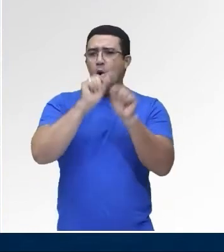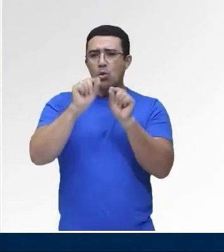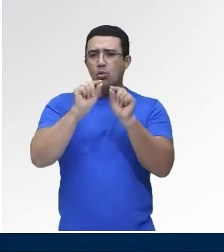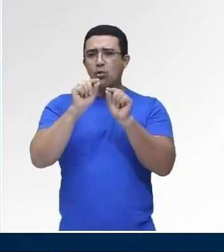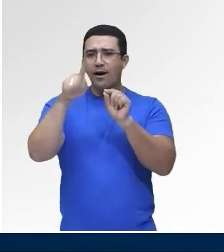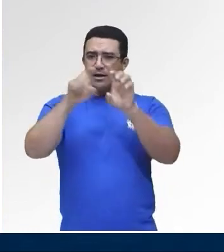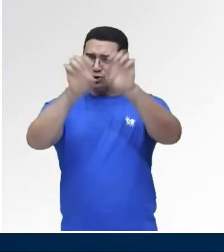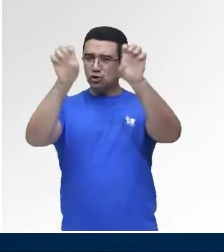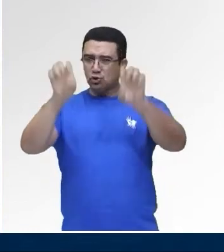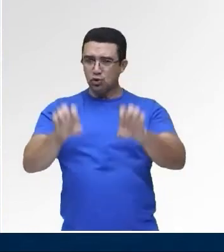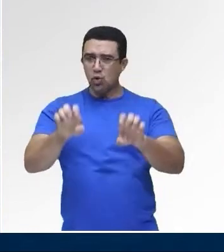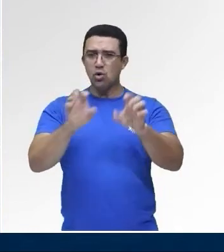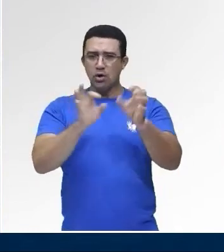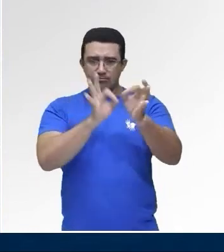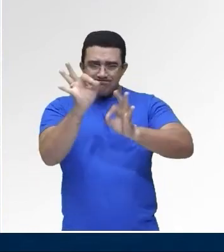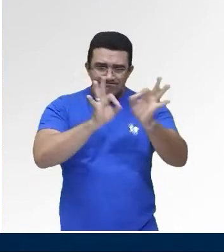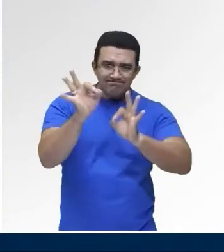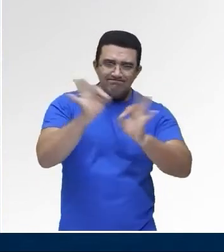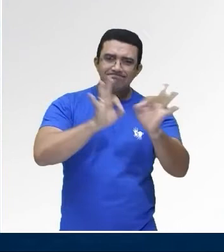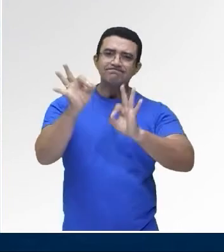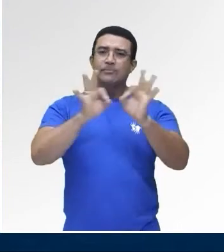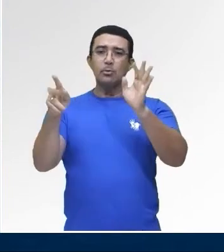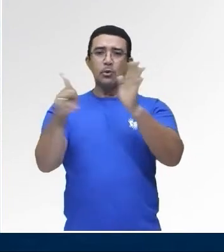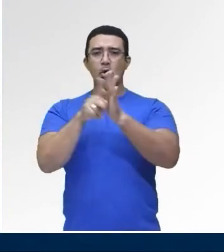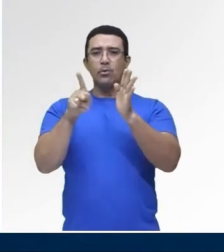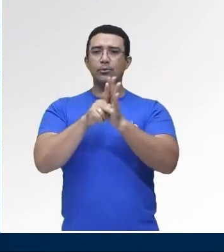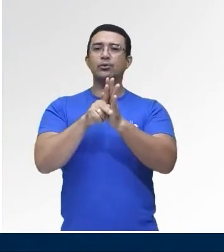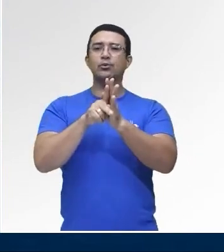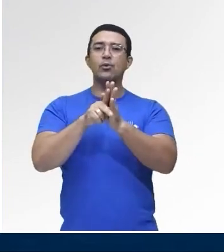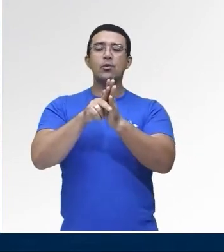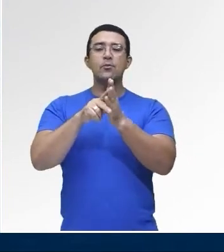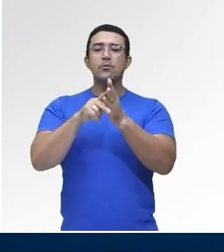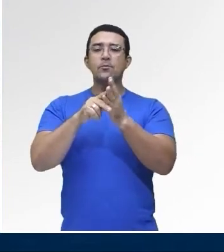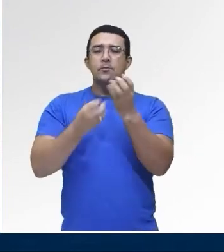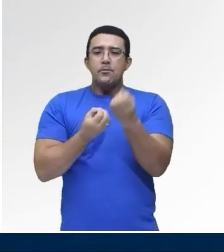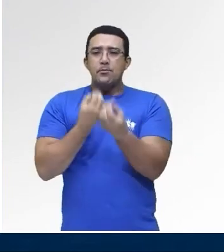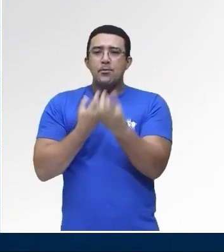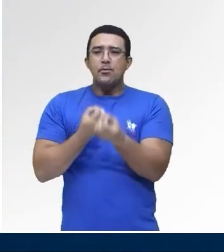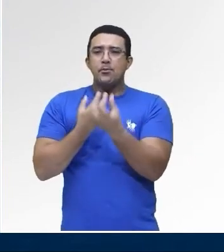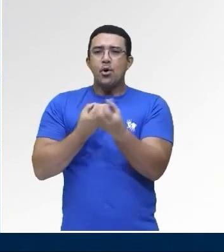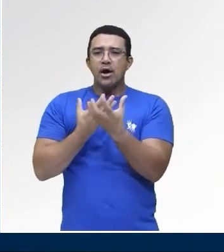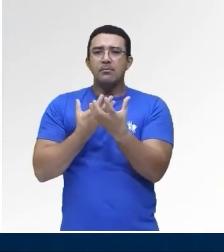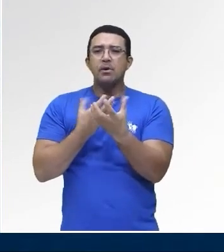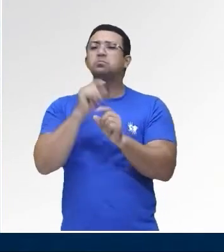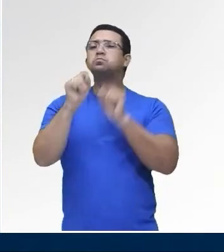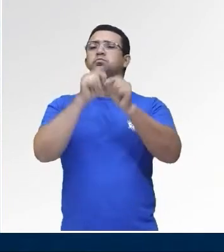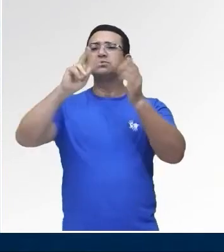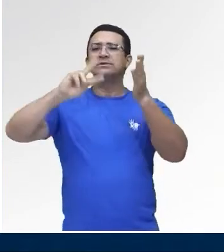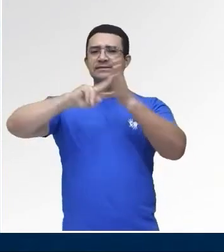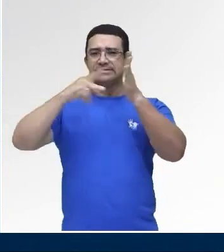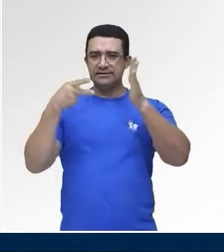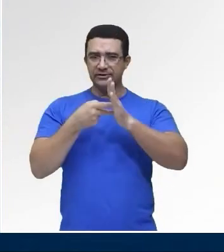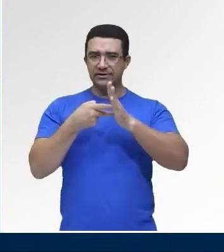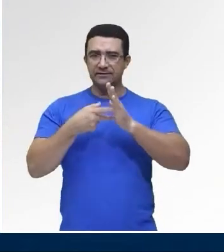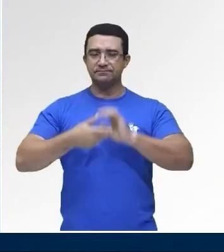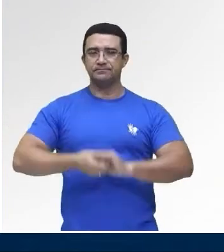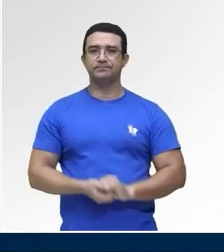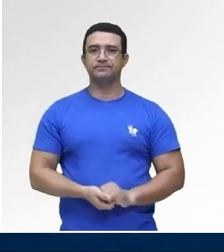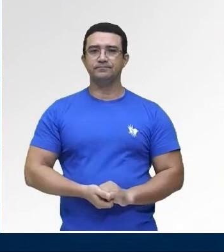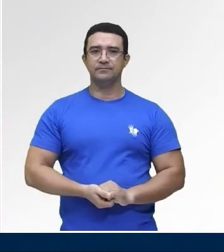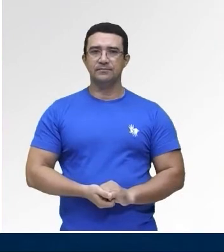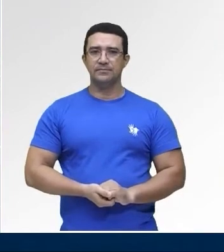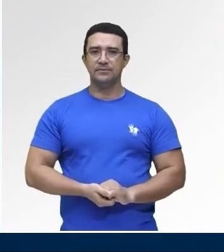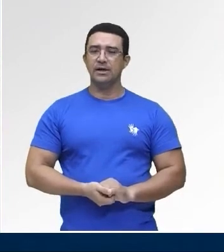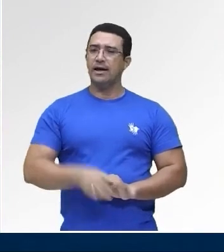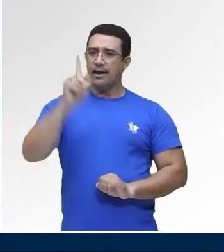como é que ele se organiza, né? Então, vamos ver o que significa o poema. O poema, ele é